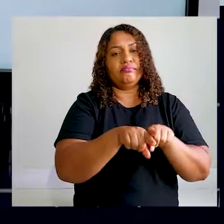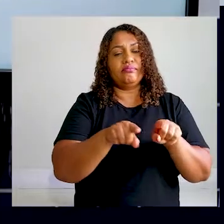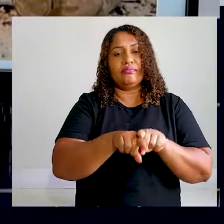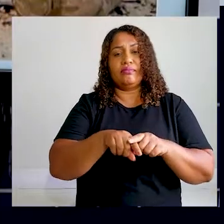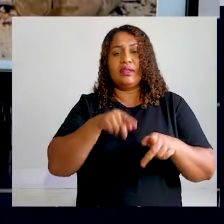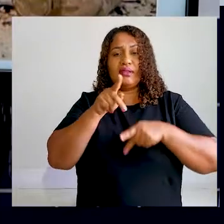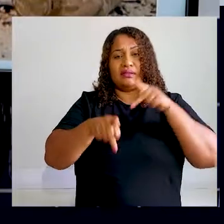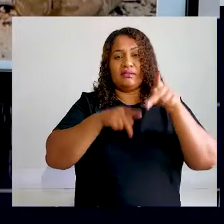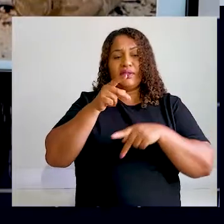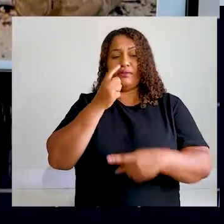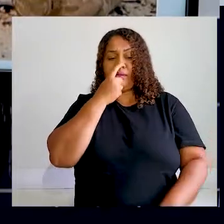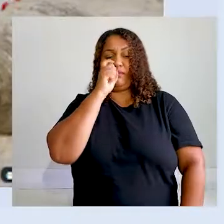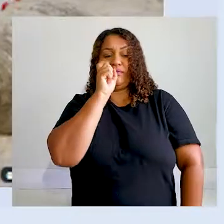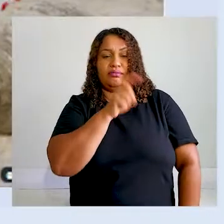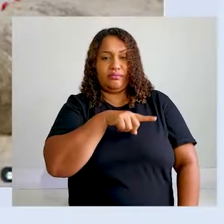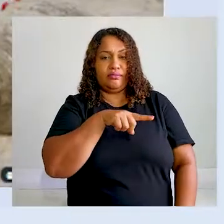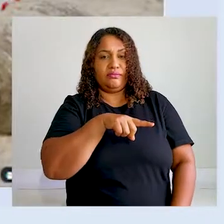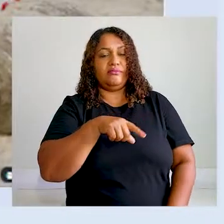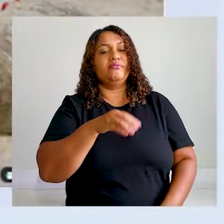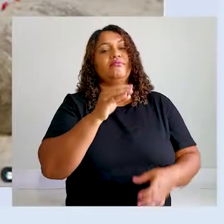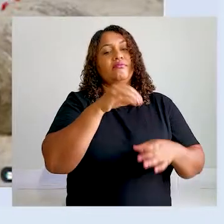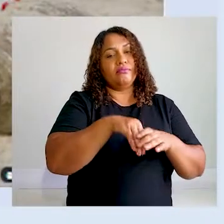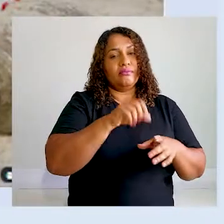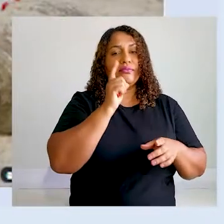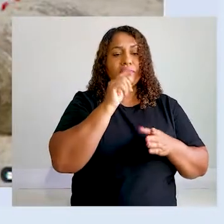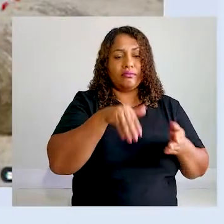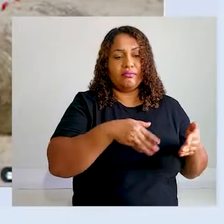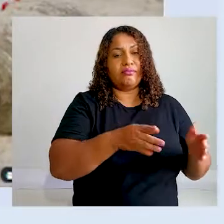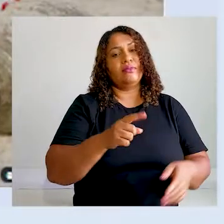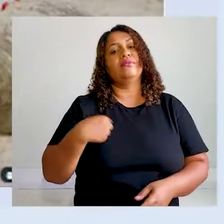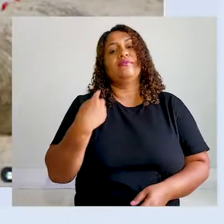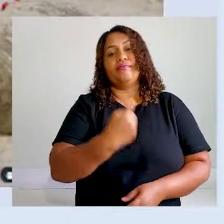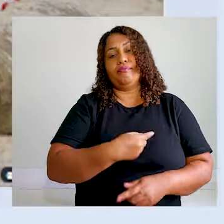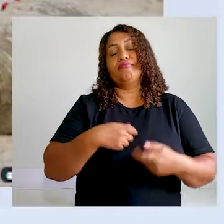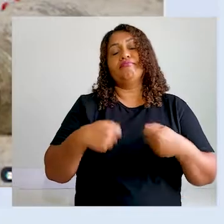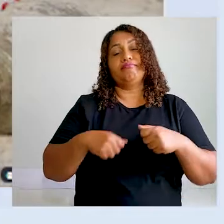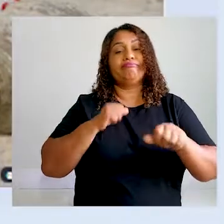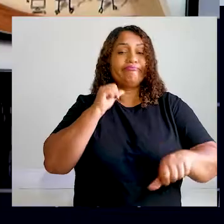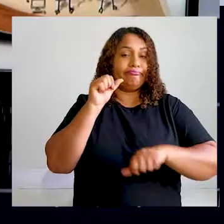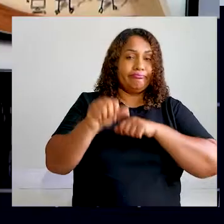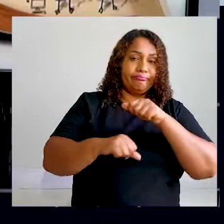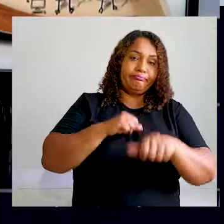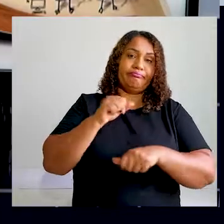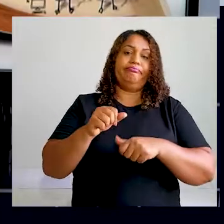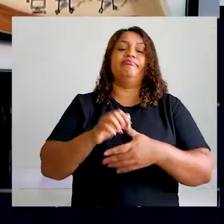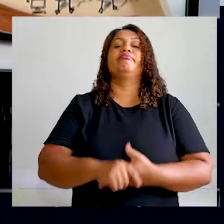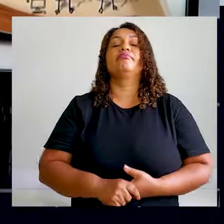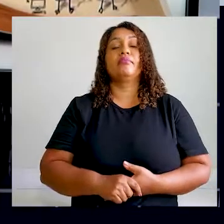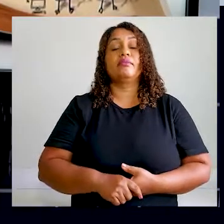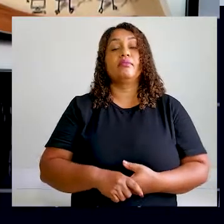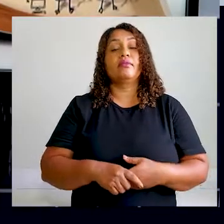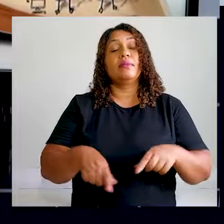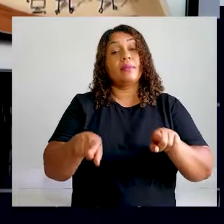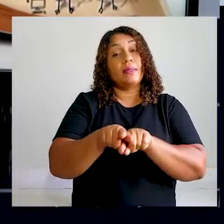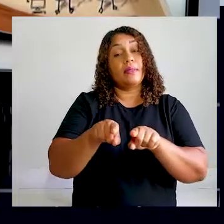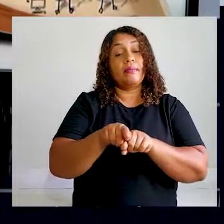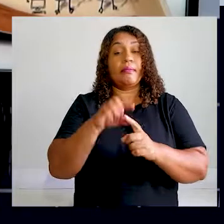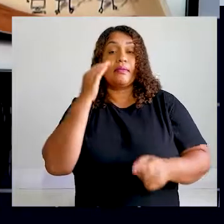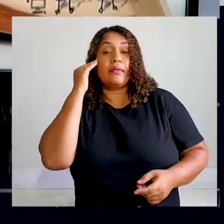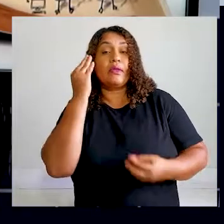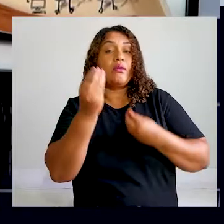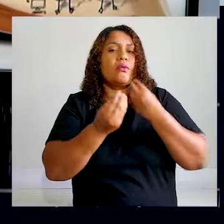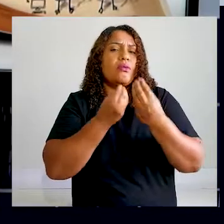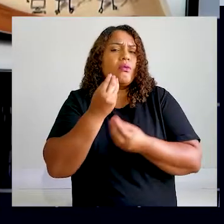lixo jogado pela população. Nossa, temos muito que mudar. E para a gente entender ainda mais sobre